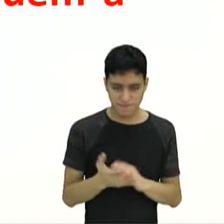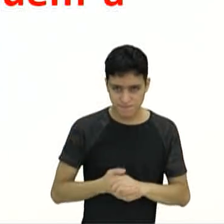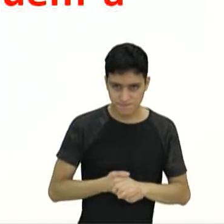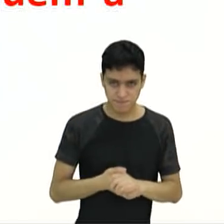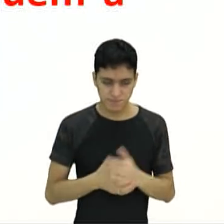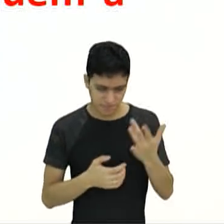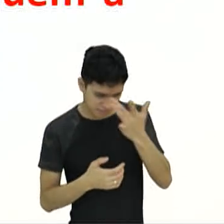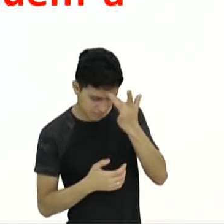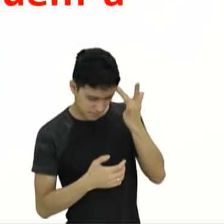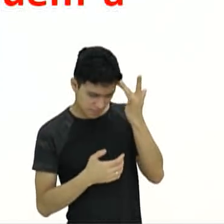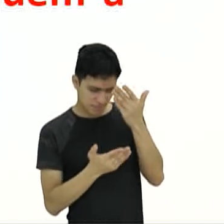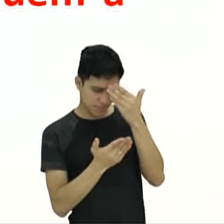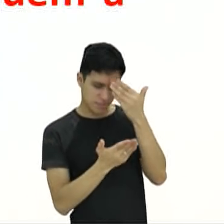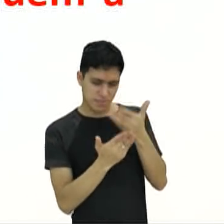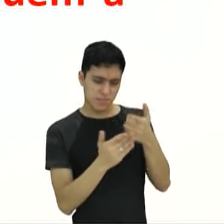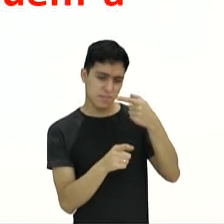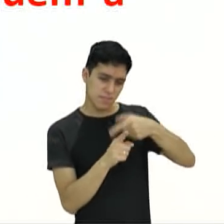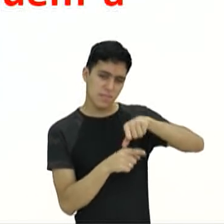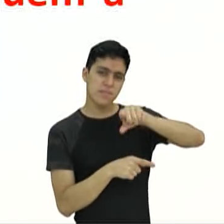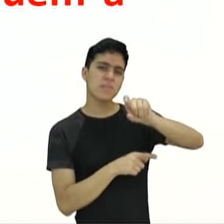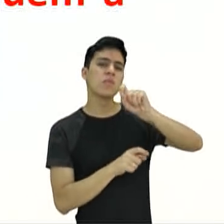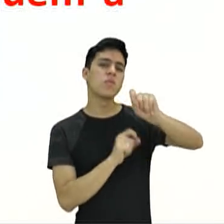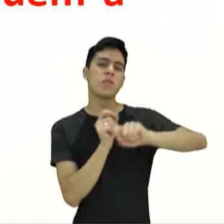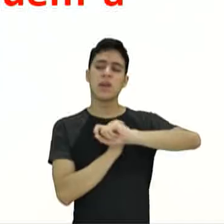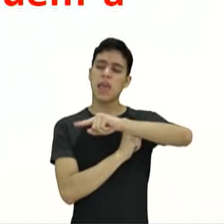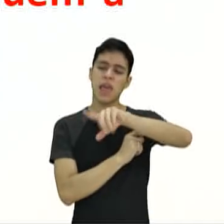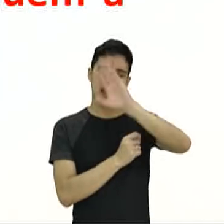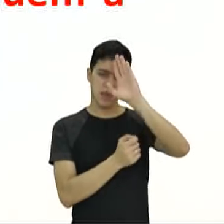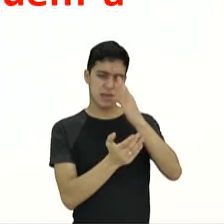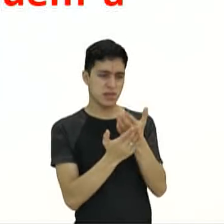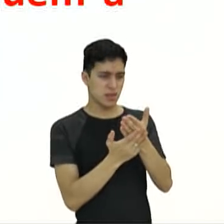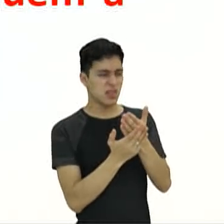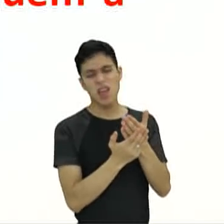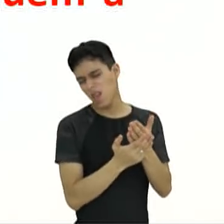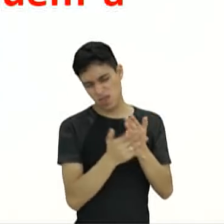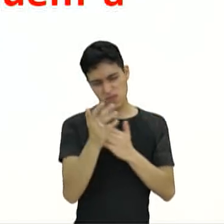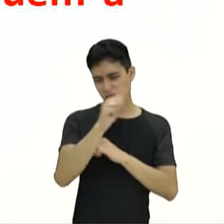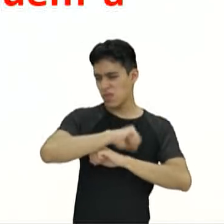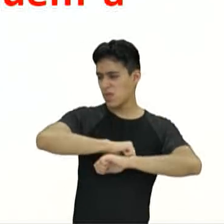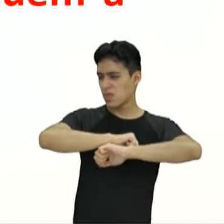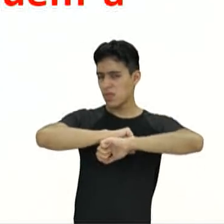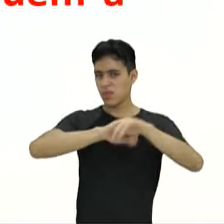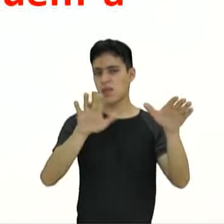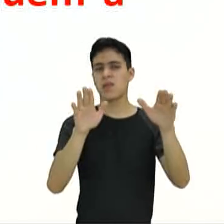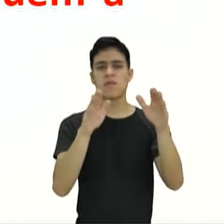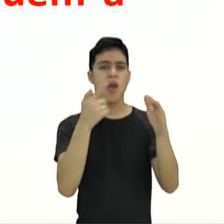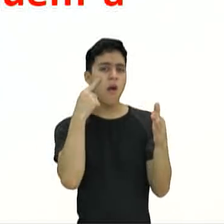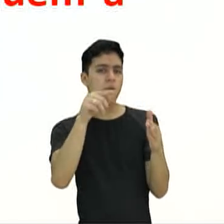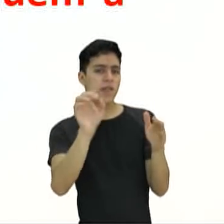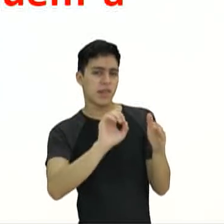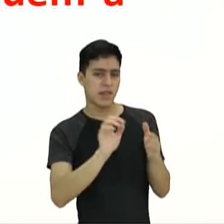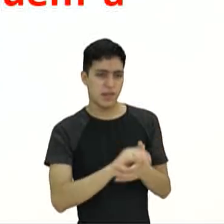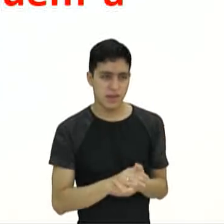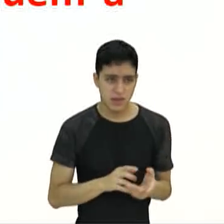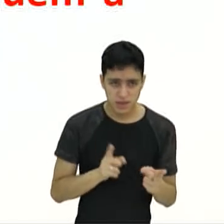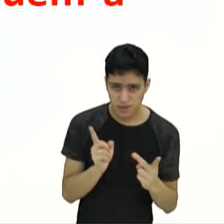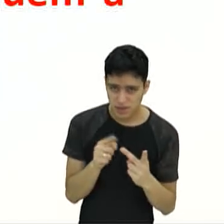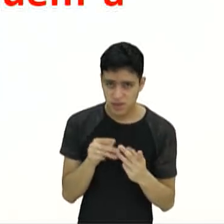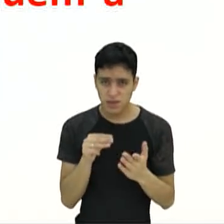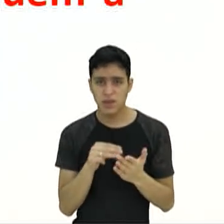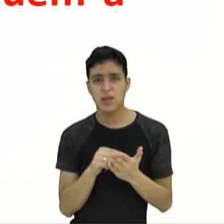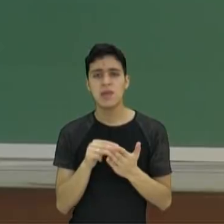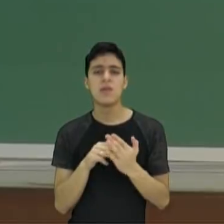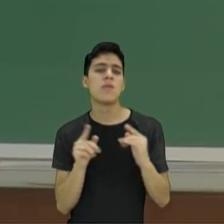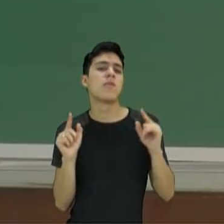pessoa confia naquilo porque também é algo que ela acredita. Então, ela já compartilha para todo mundo sem conferir. O outro motivo que nós